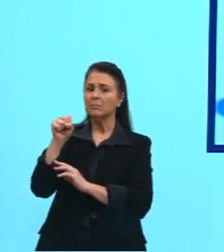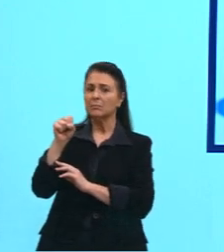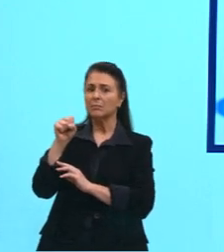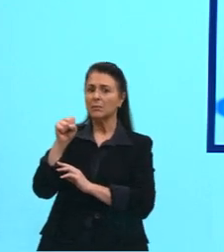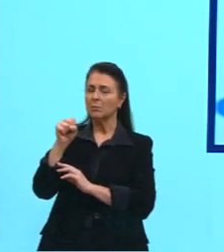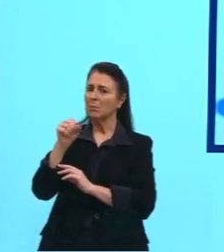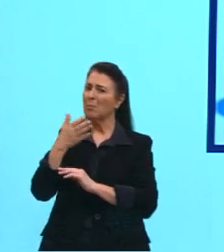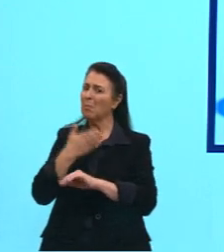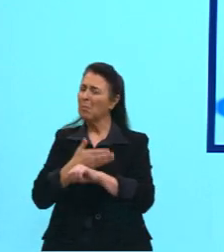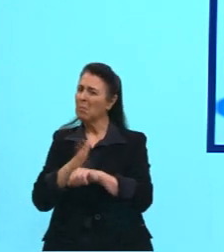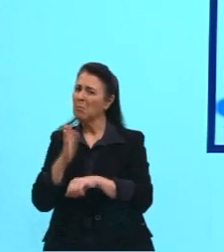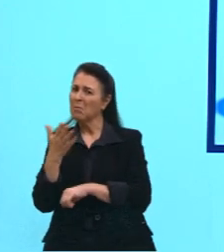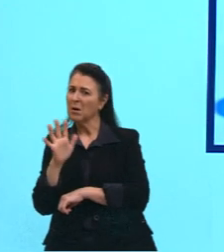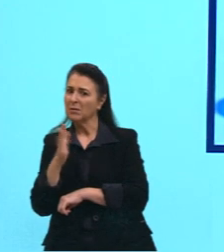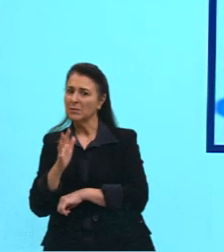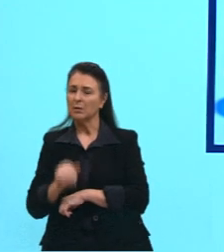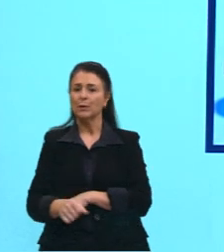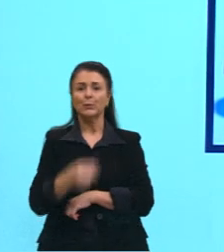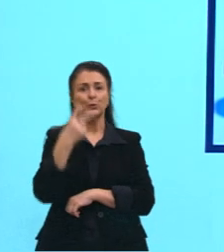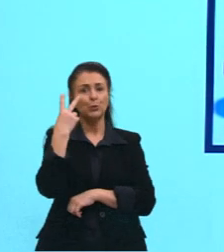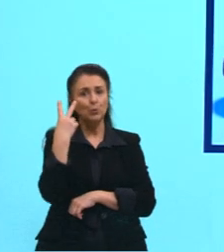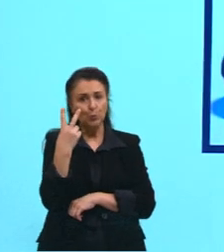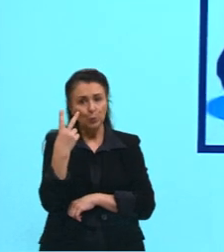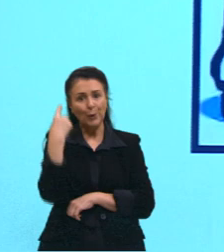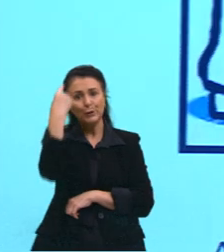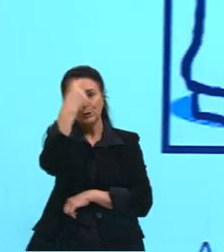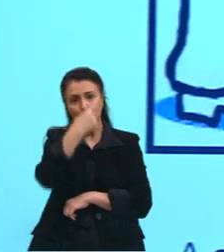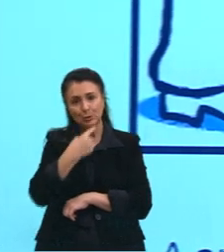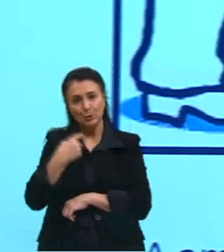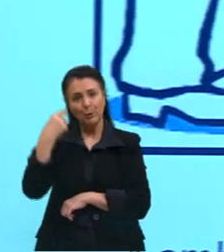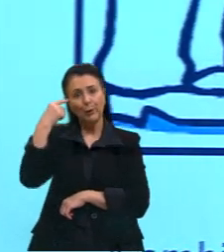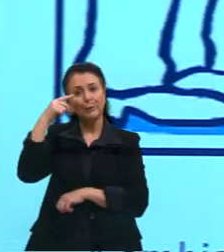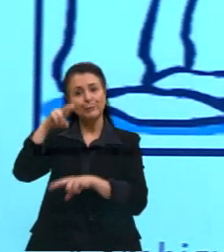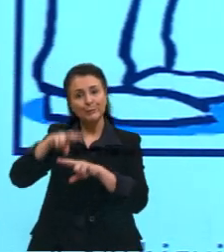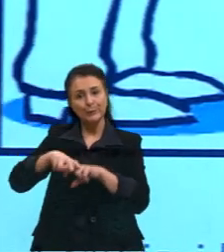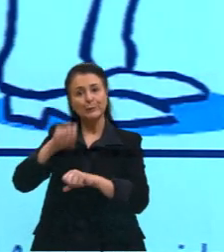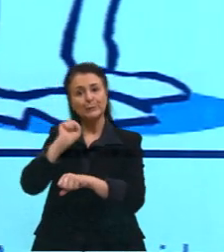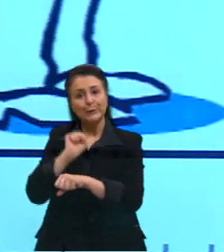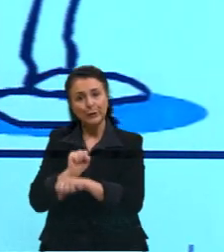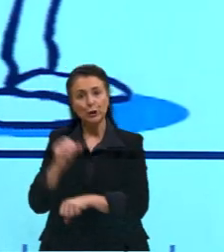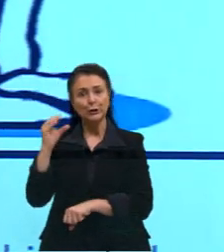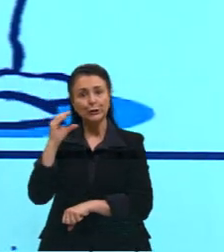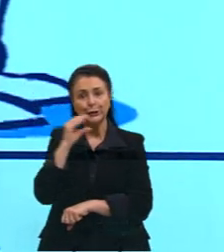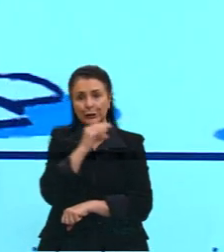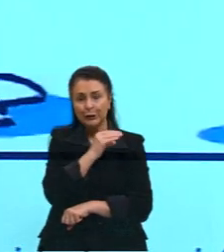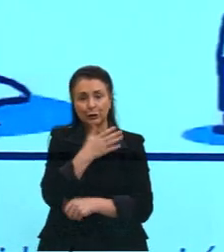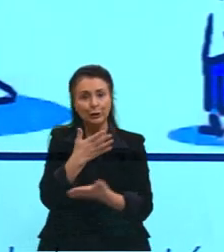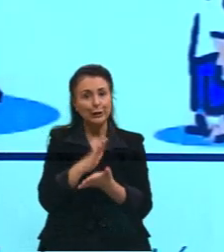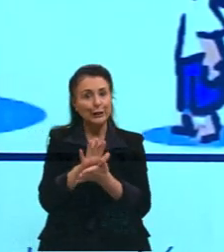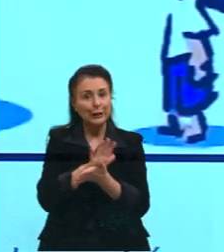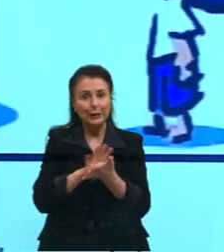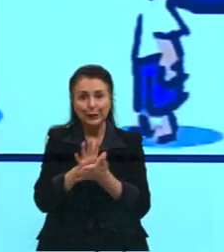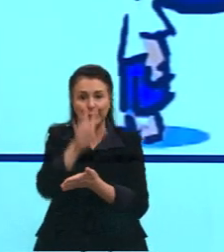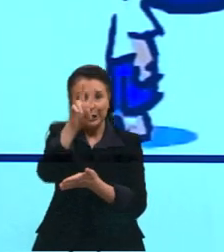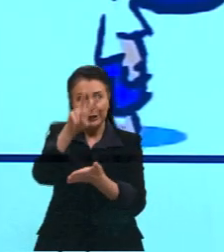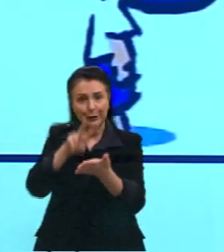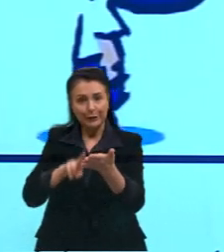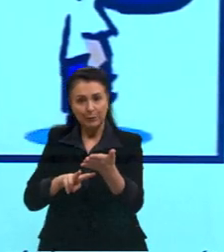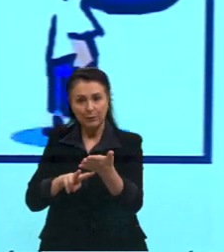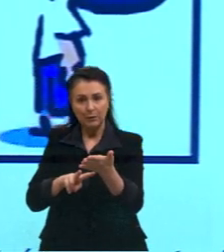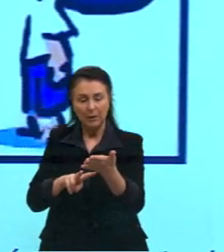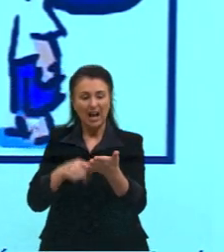mas foram duas horas esperando no calor e sem exibir a minha